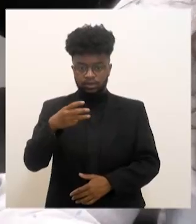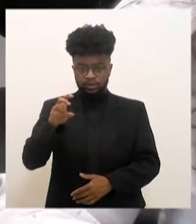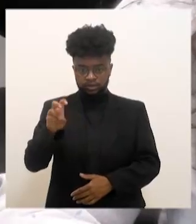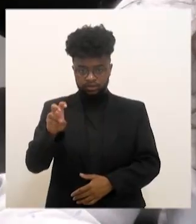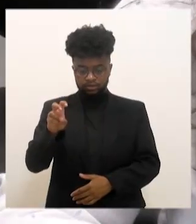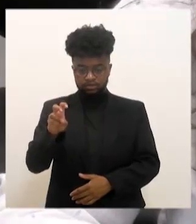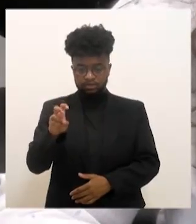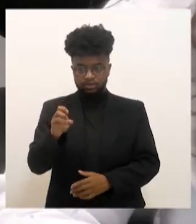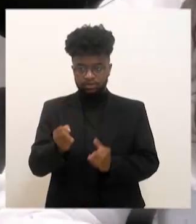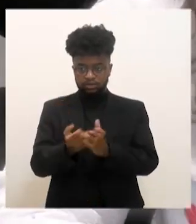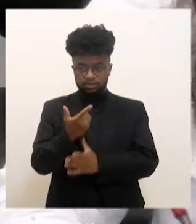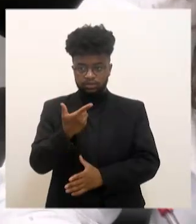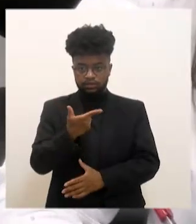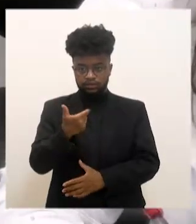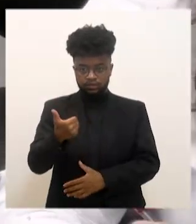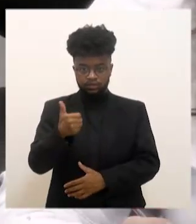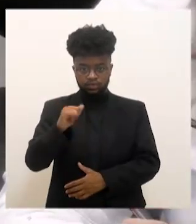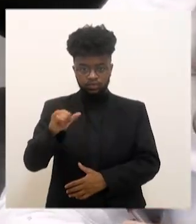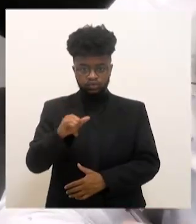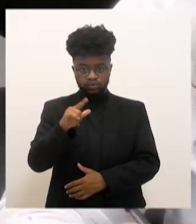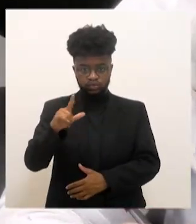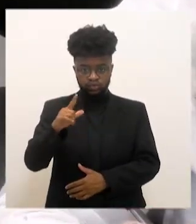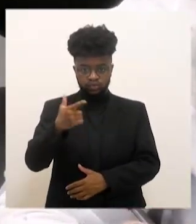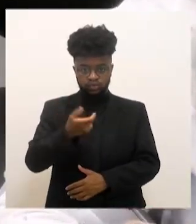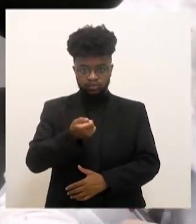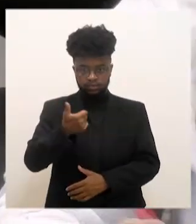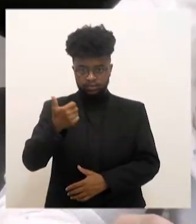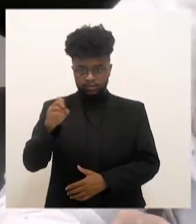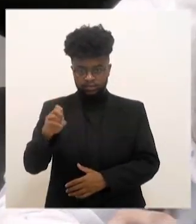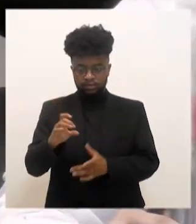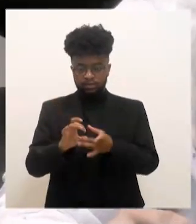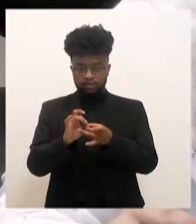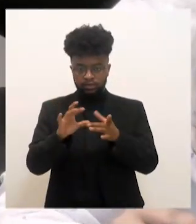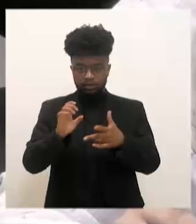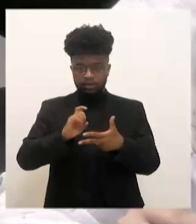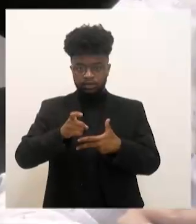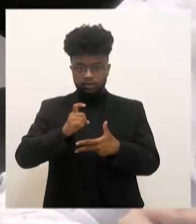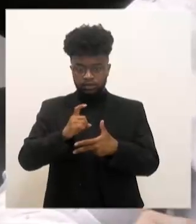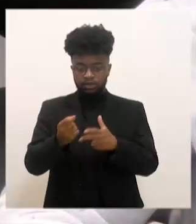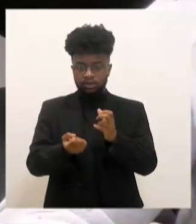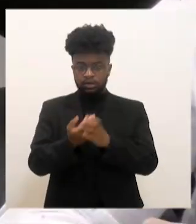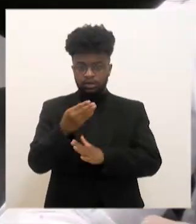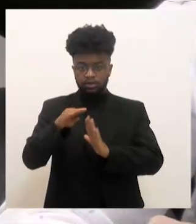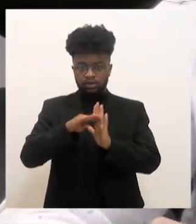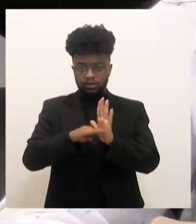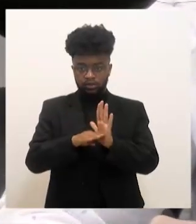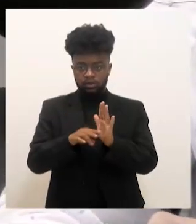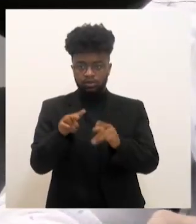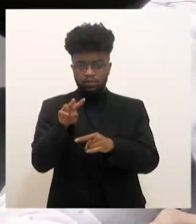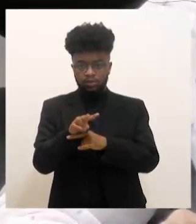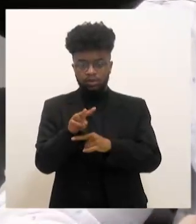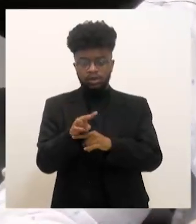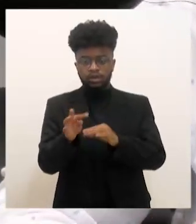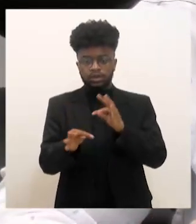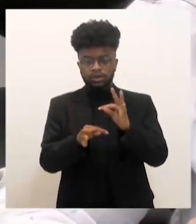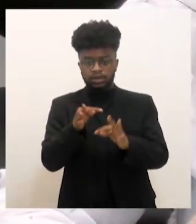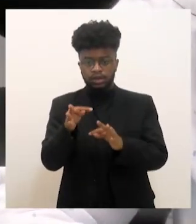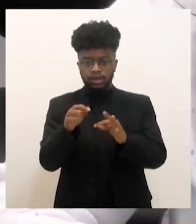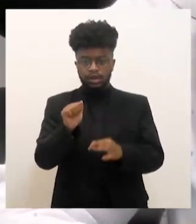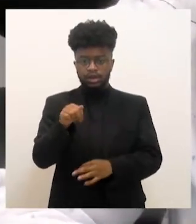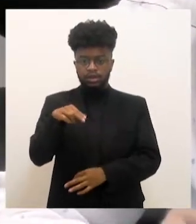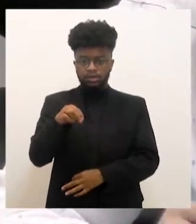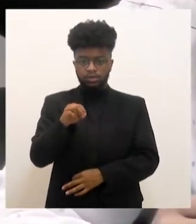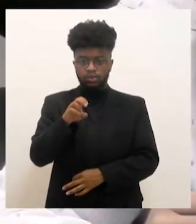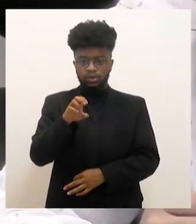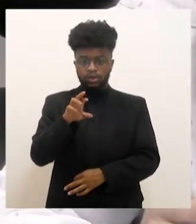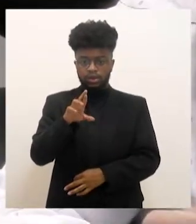7045, de 21 de julho de 2015, que autoriza o Poder Executivo a implantar o Programa de Prevenção e Tratamento de Anorexia,